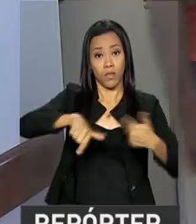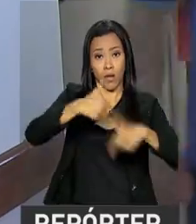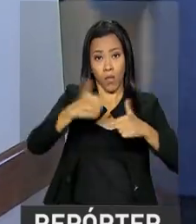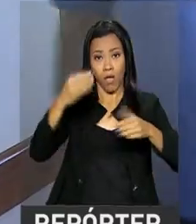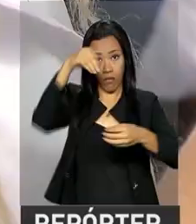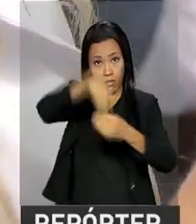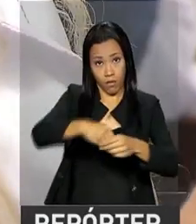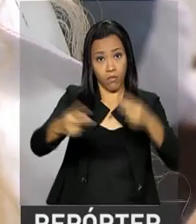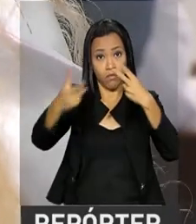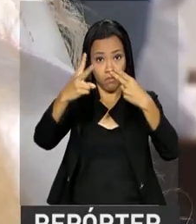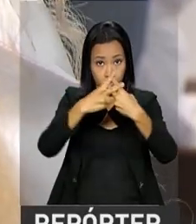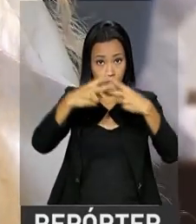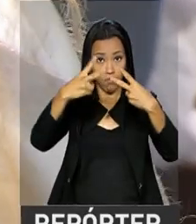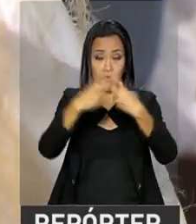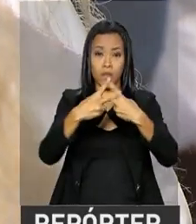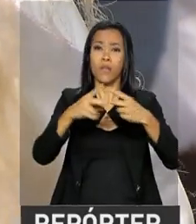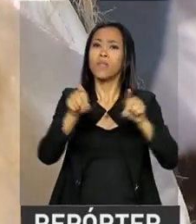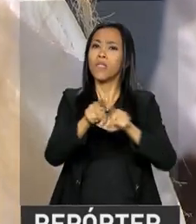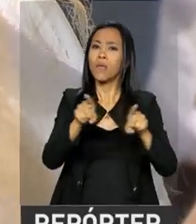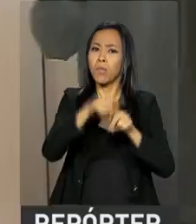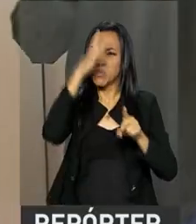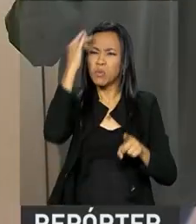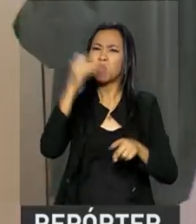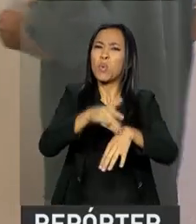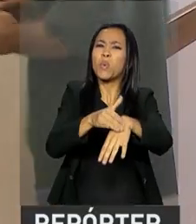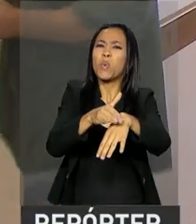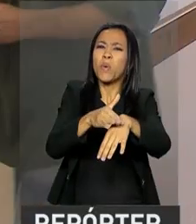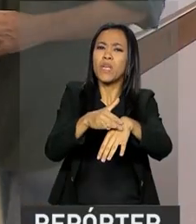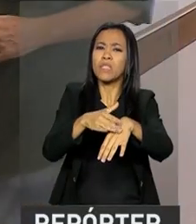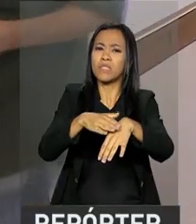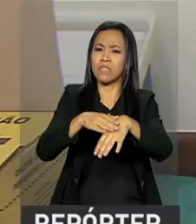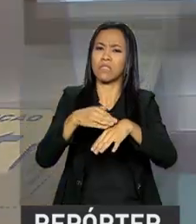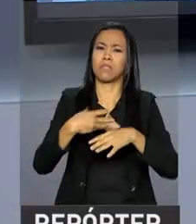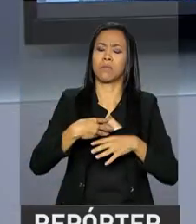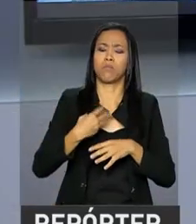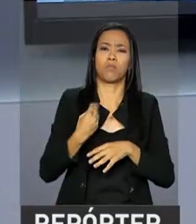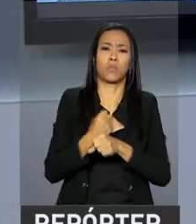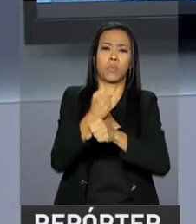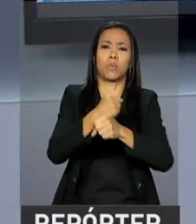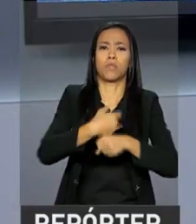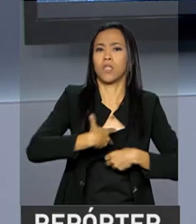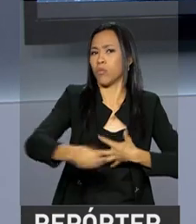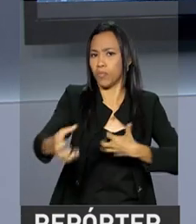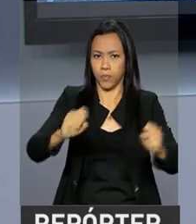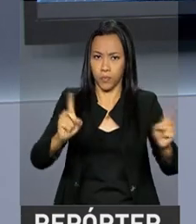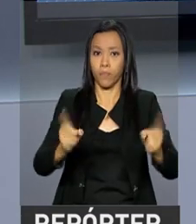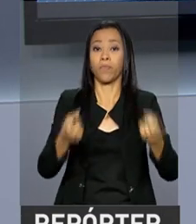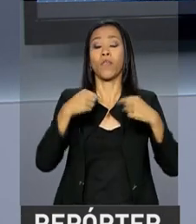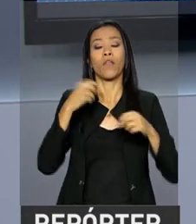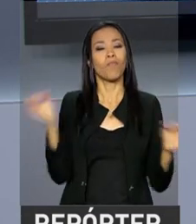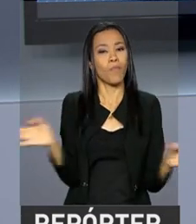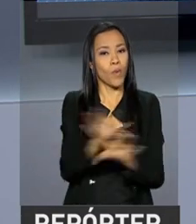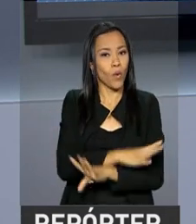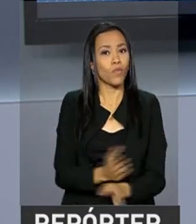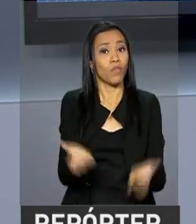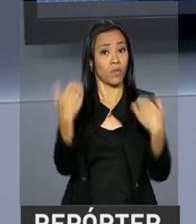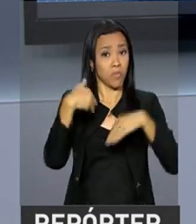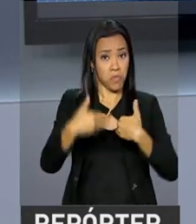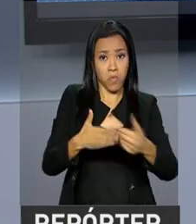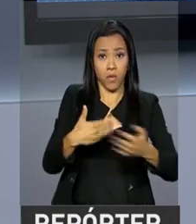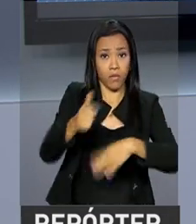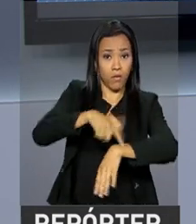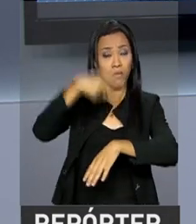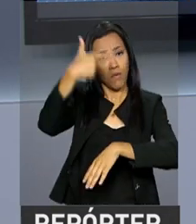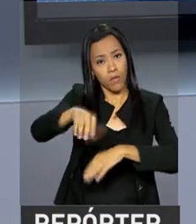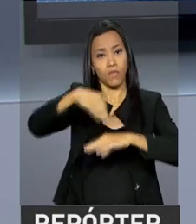prisional e pacientes com doenças crônicas não transmissíveis a gente fica por aqui podemos voltar a qualquer momento com